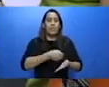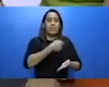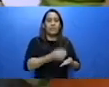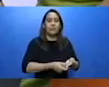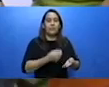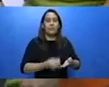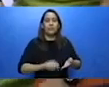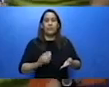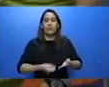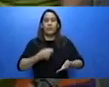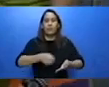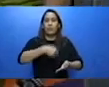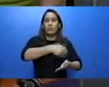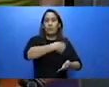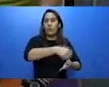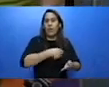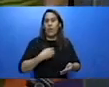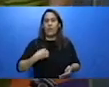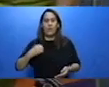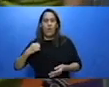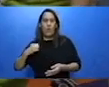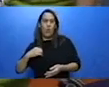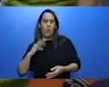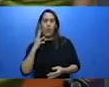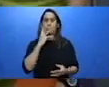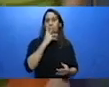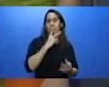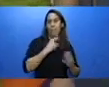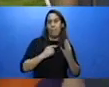minha boneca. Olha a palavra em destaque,